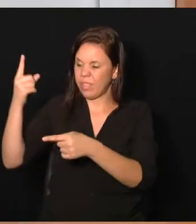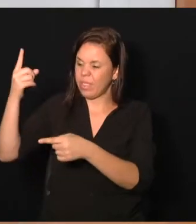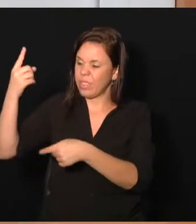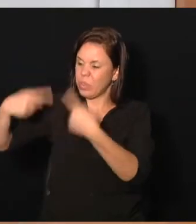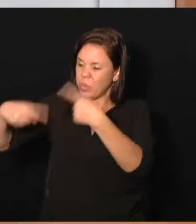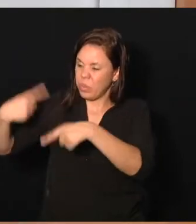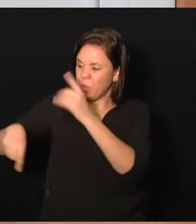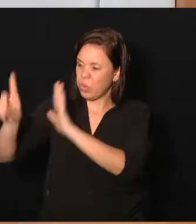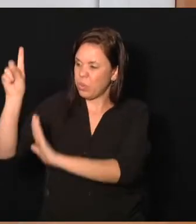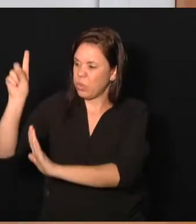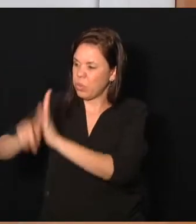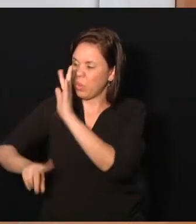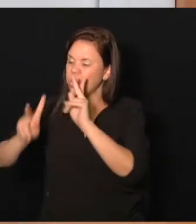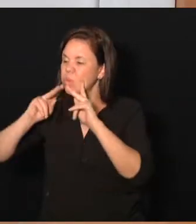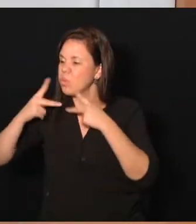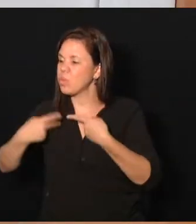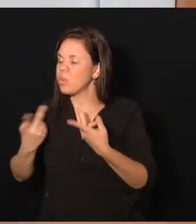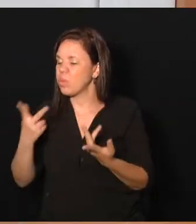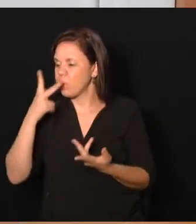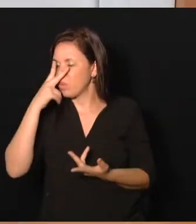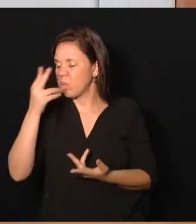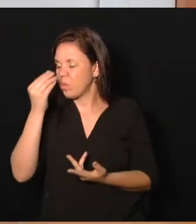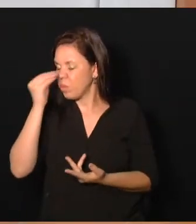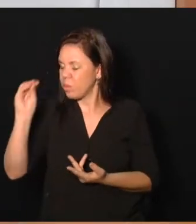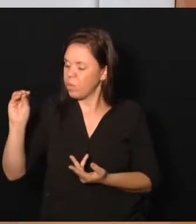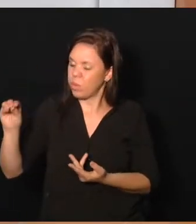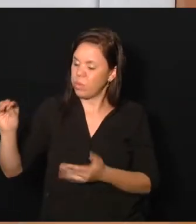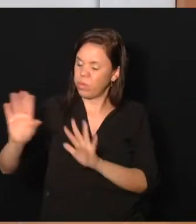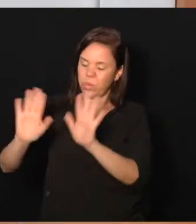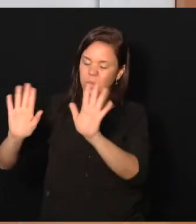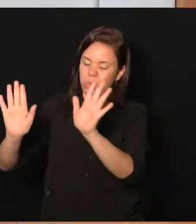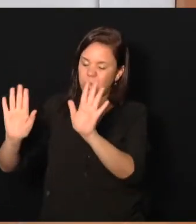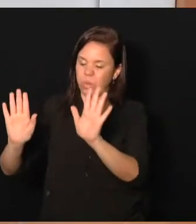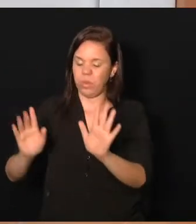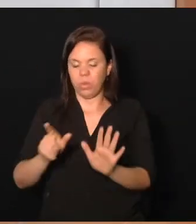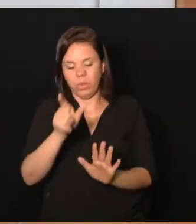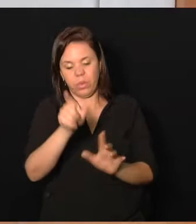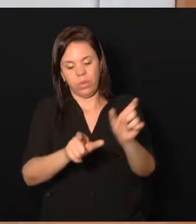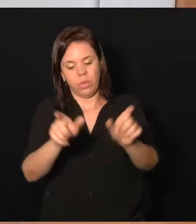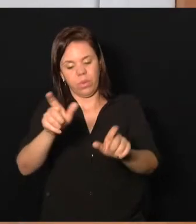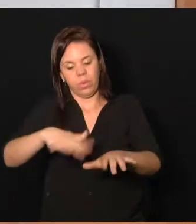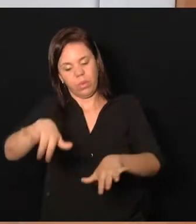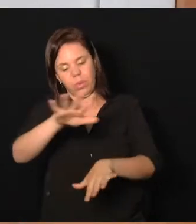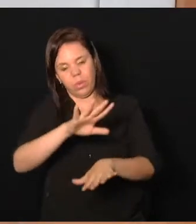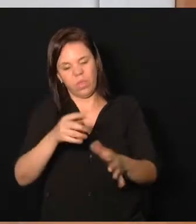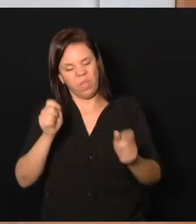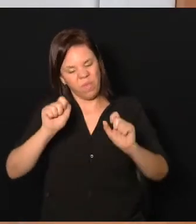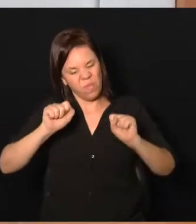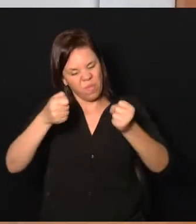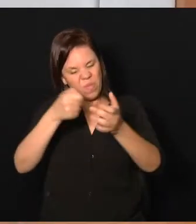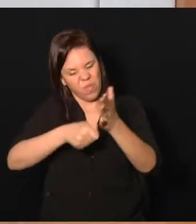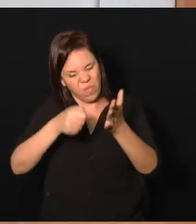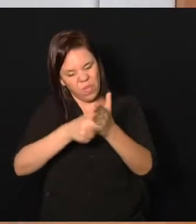em segundo plano, como se os defensores de direitos humanos eles fossem